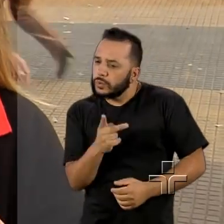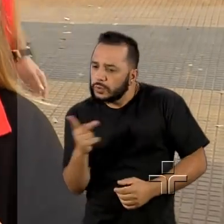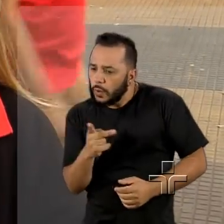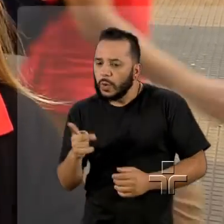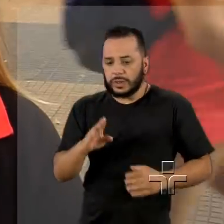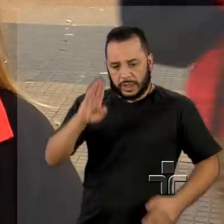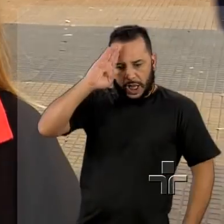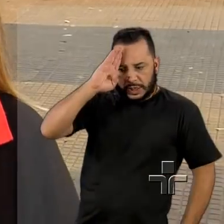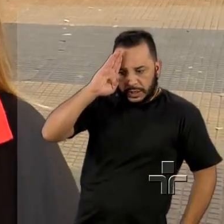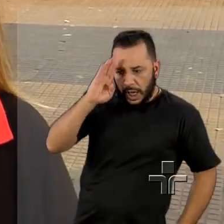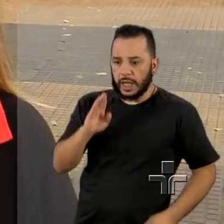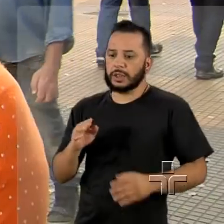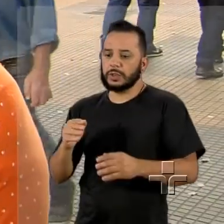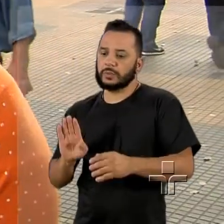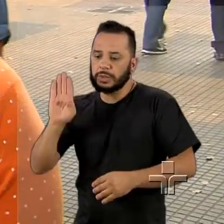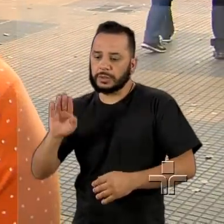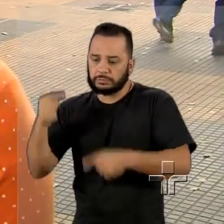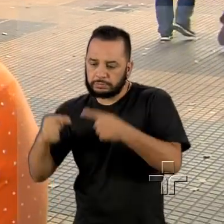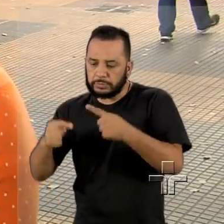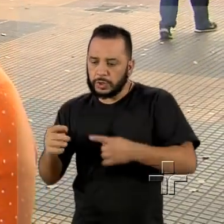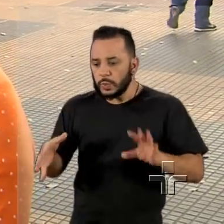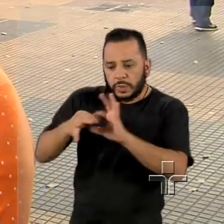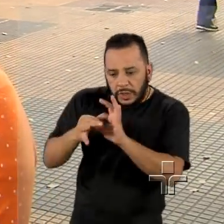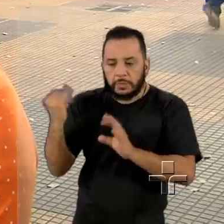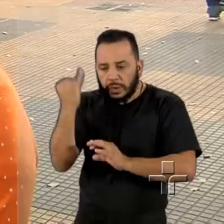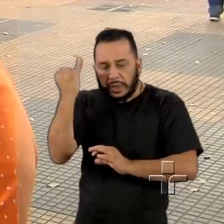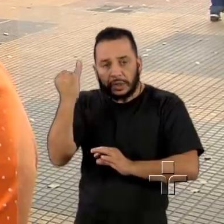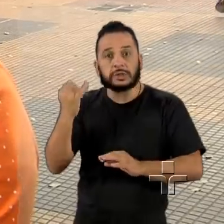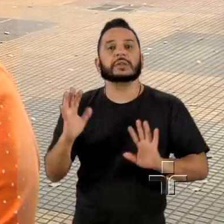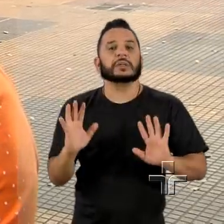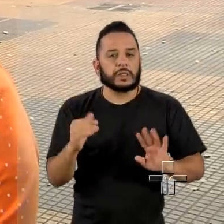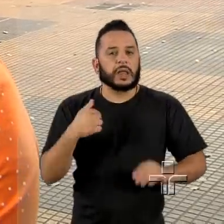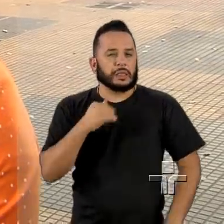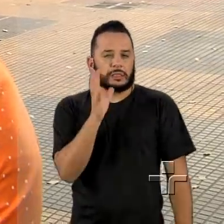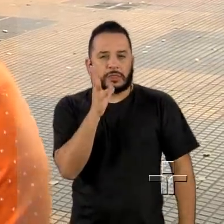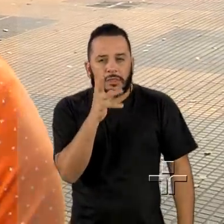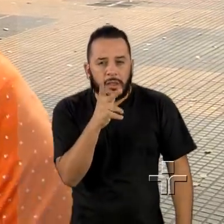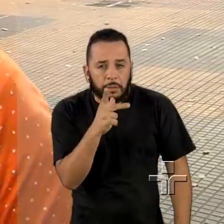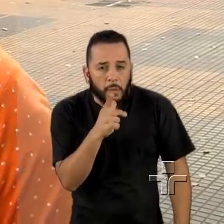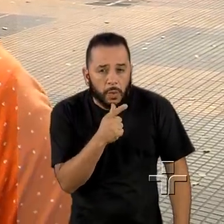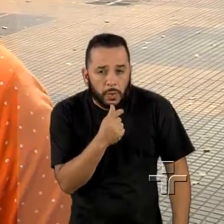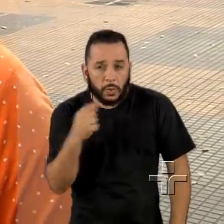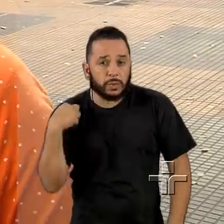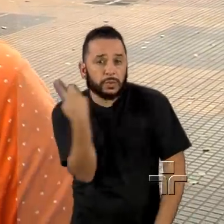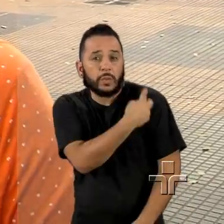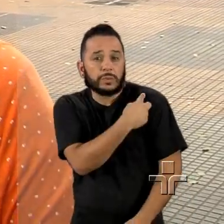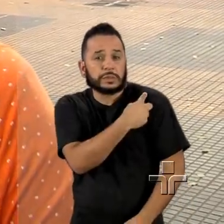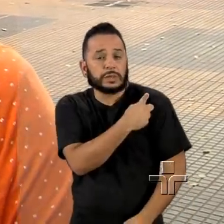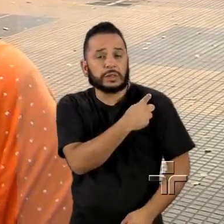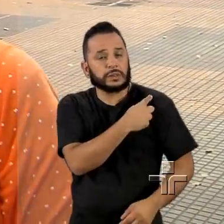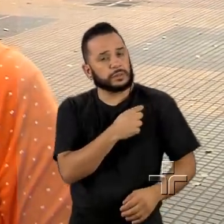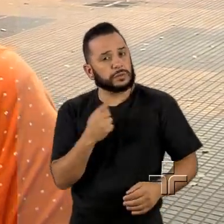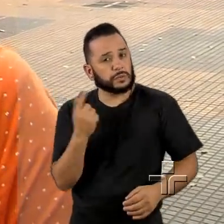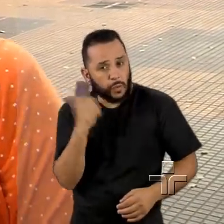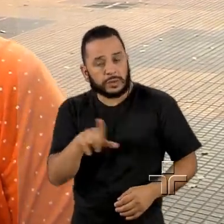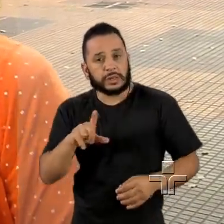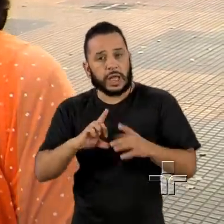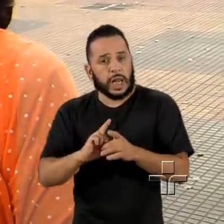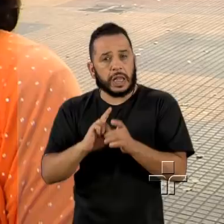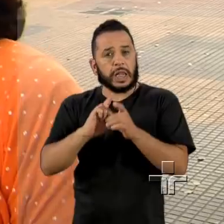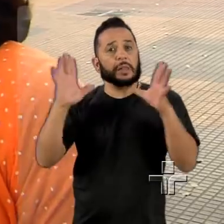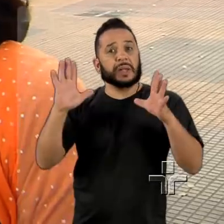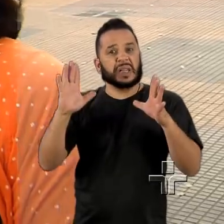PSL, Marina Silva, da Rede, Paulo Rabelo de Castro, do PSC e Rodrigo Maia, do DEM. O Exército